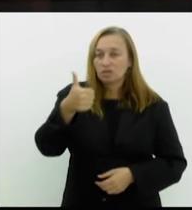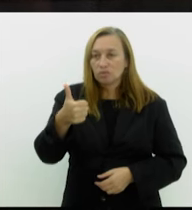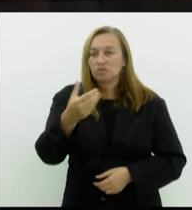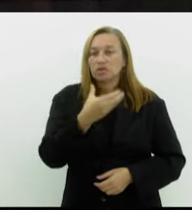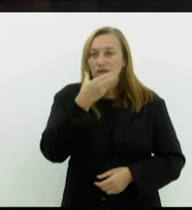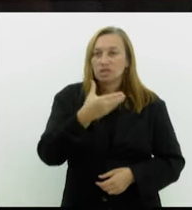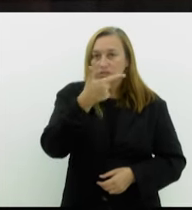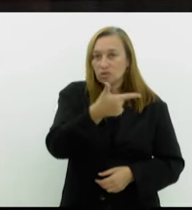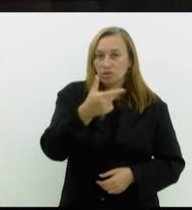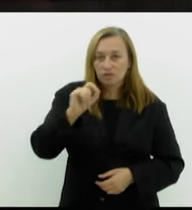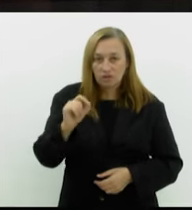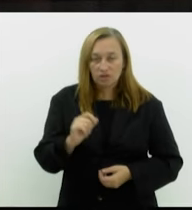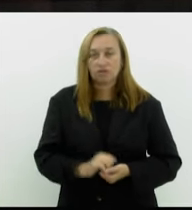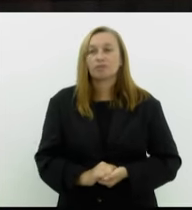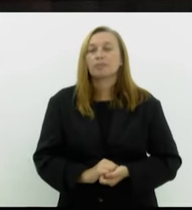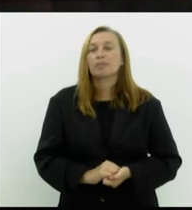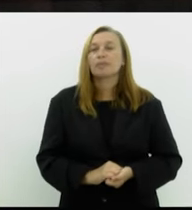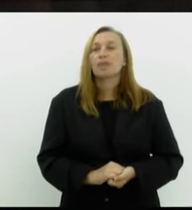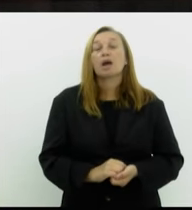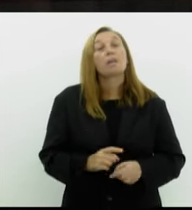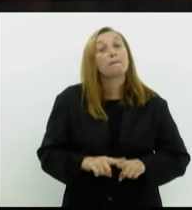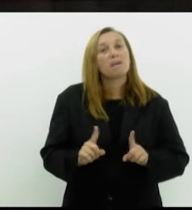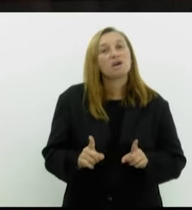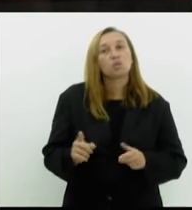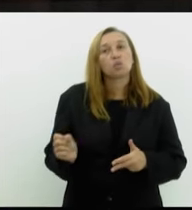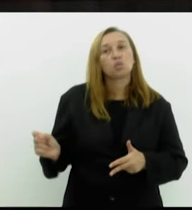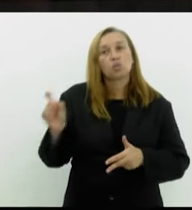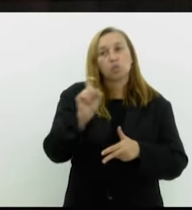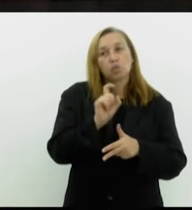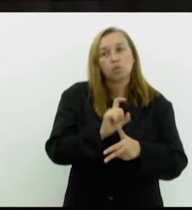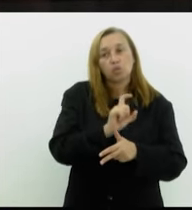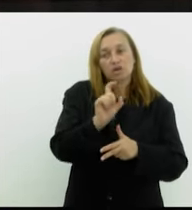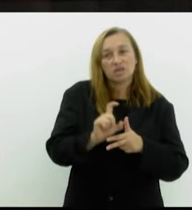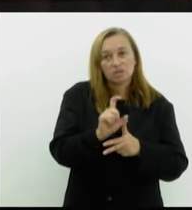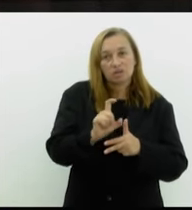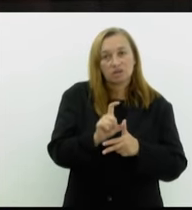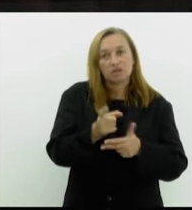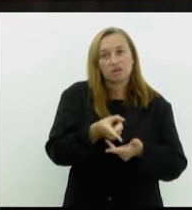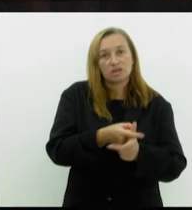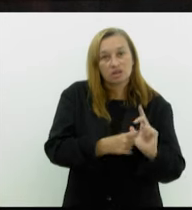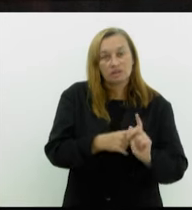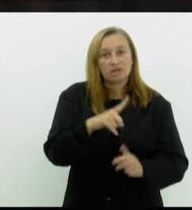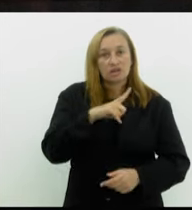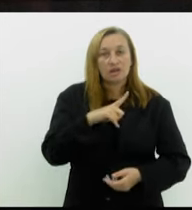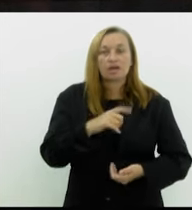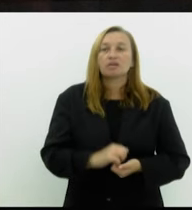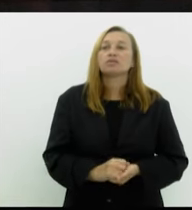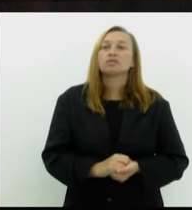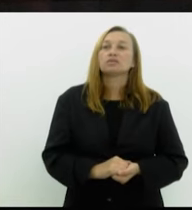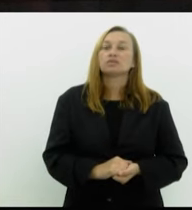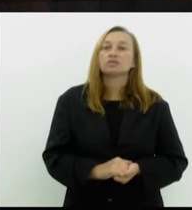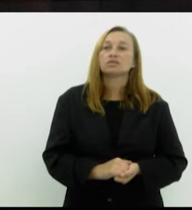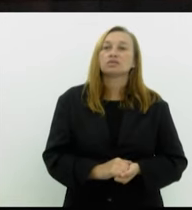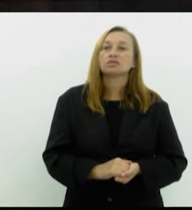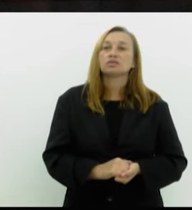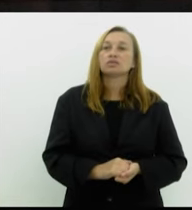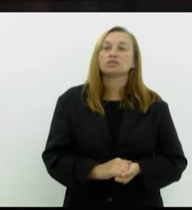20. Mas o Executivo ainda está devendo. E isso é